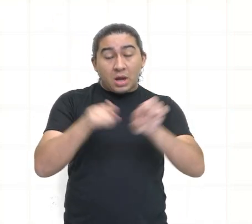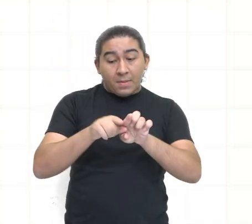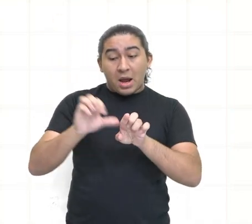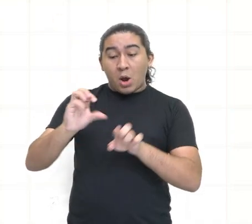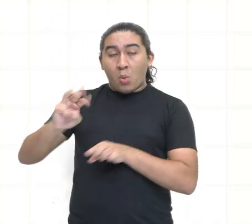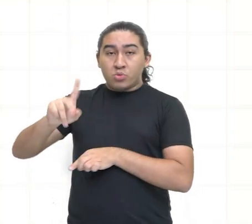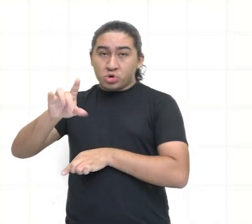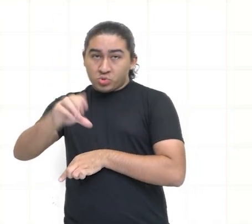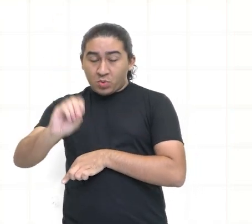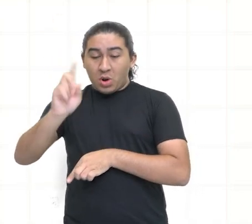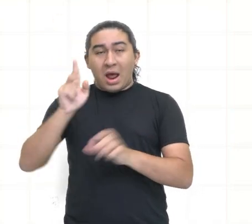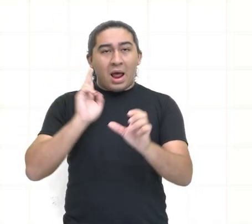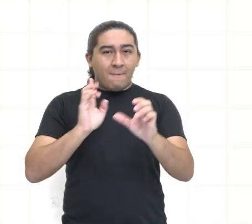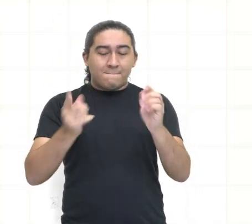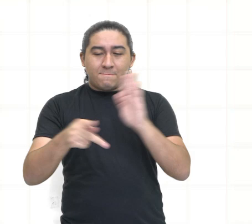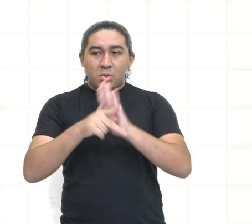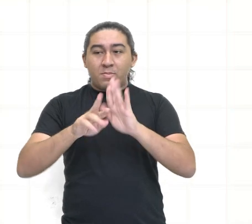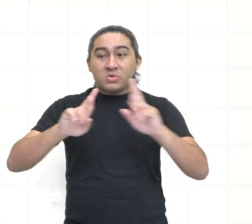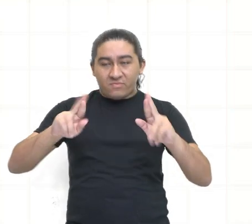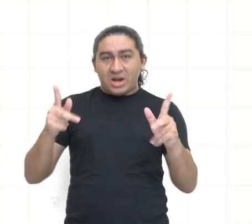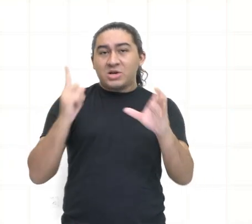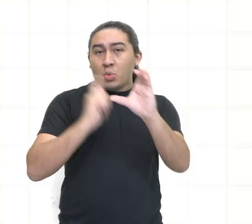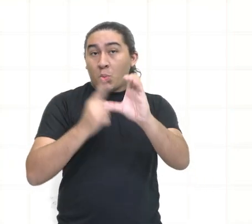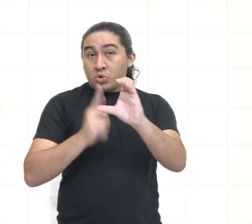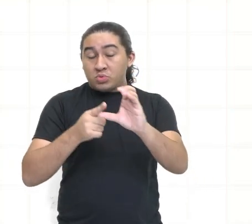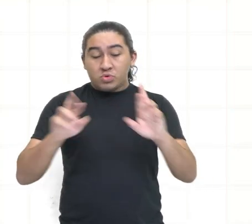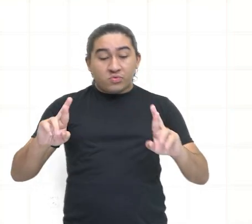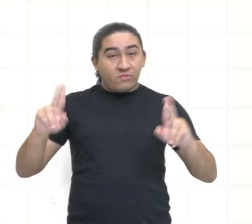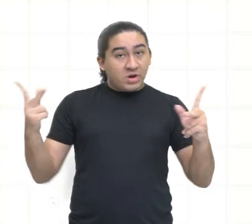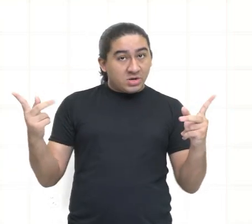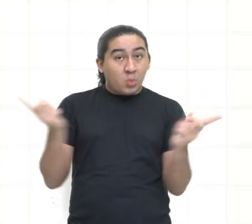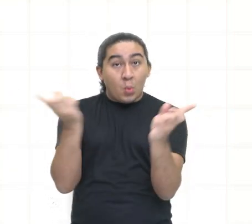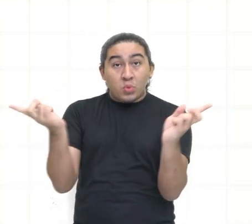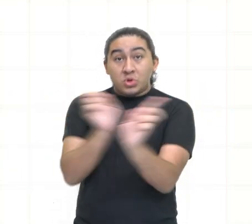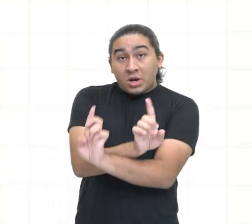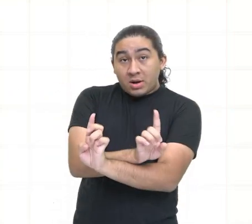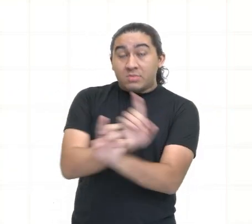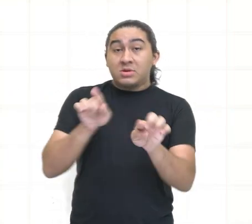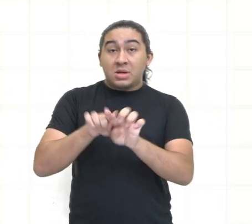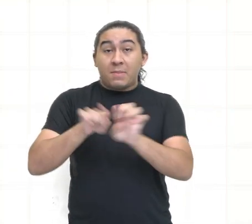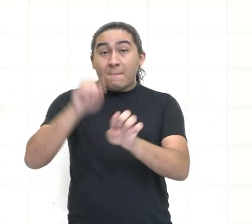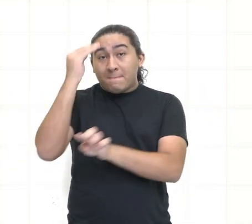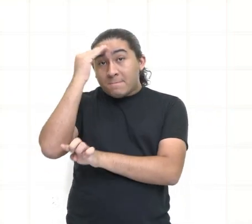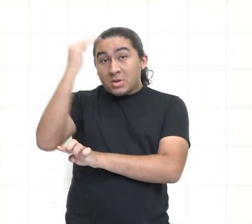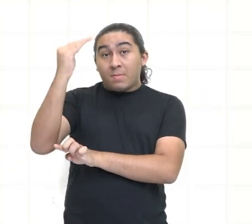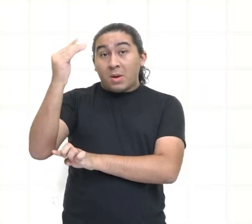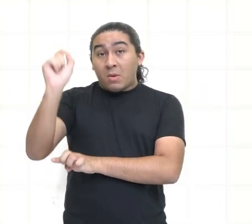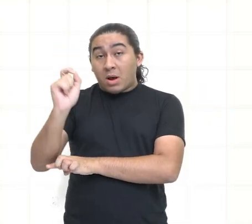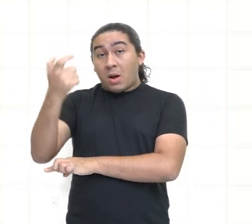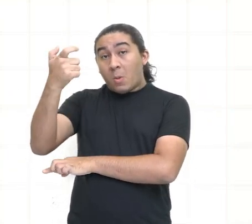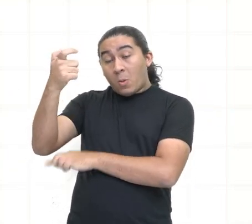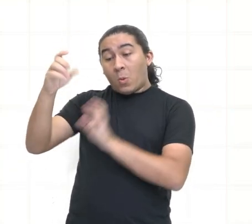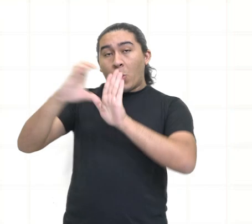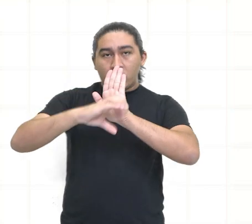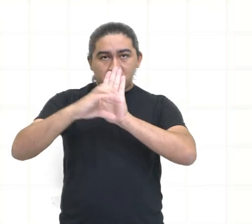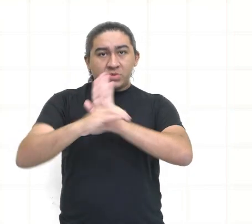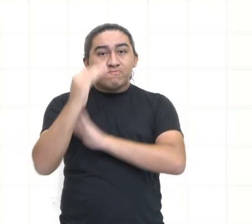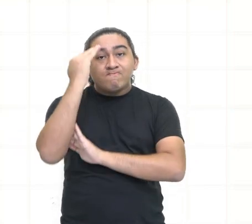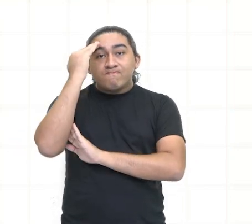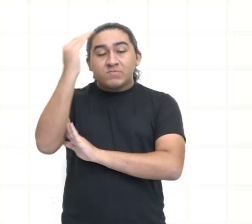são ideologias antagônicas. Inclusive, um dos motivos, uma das ideologias, uma das